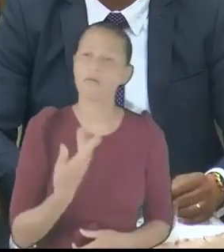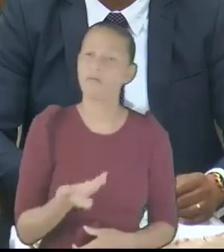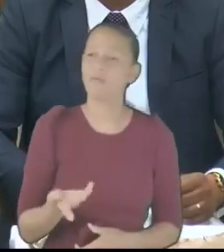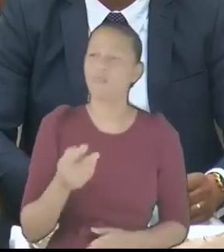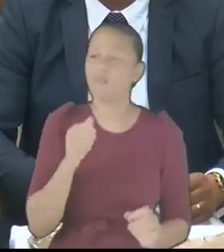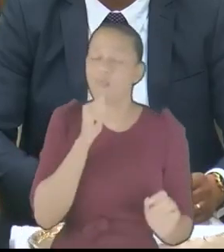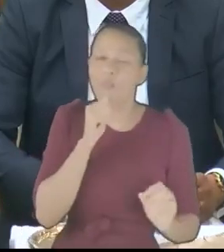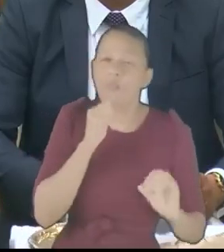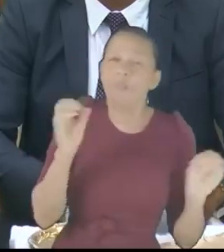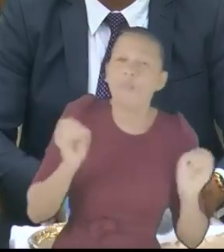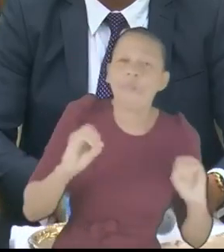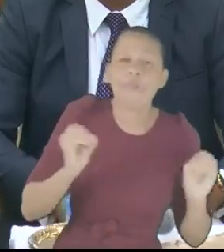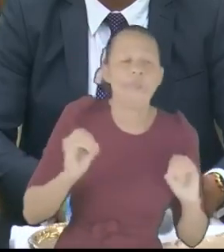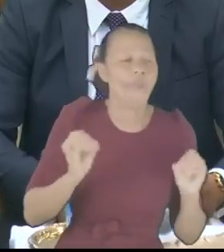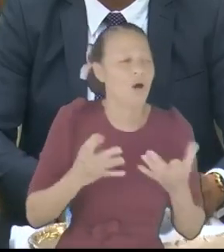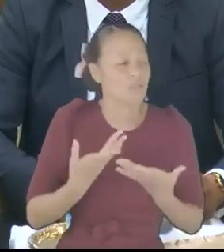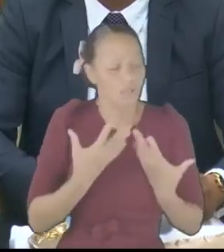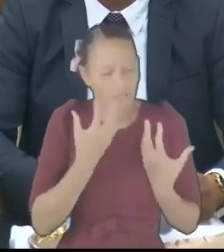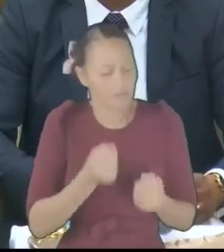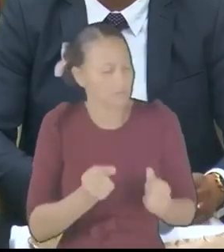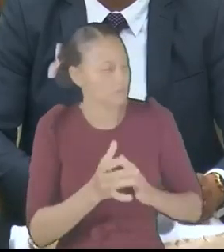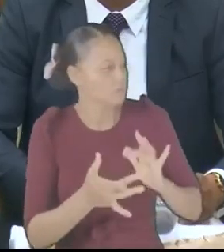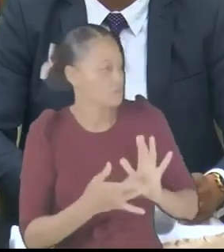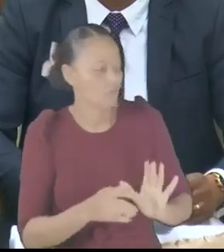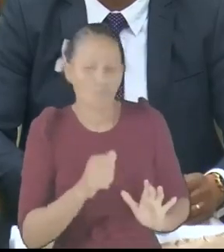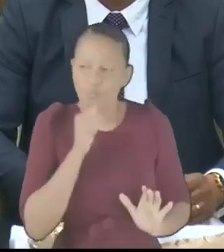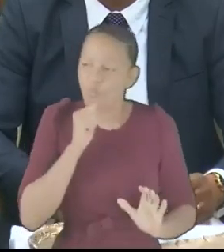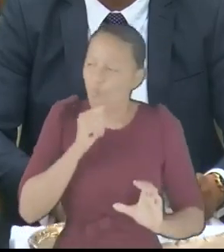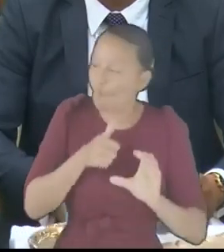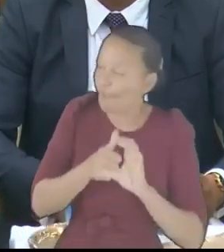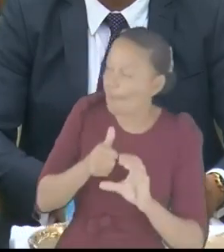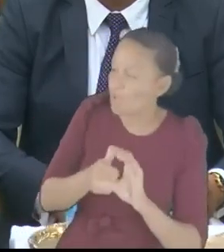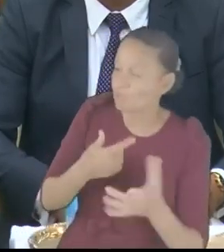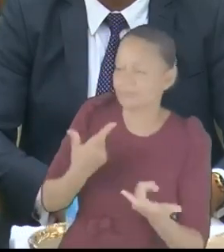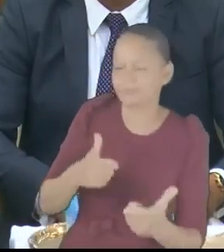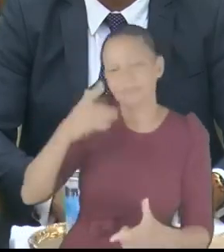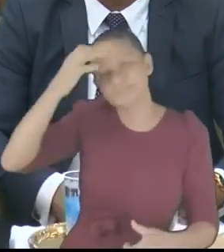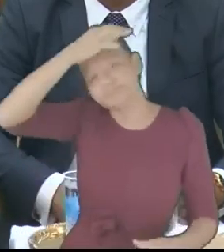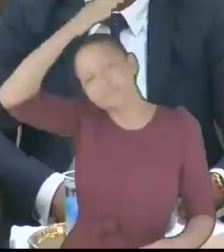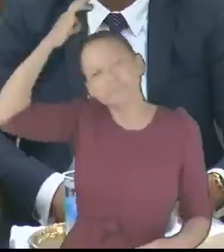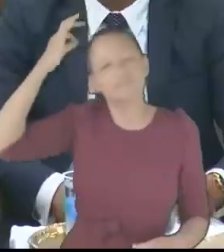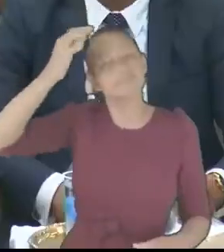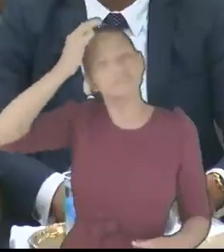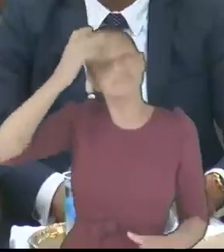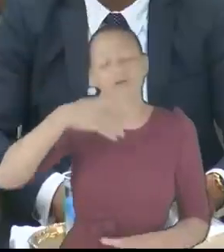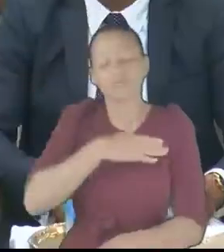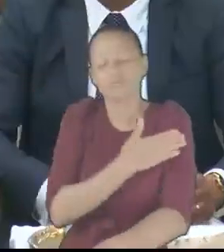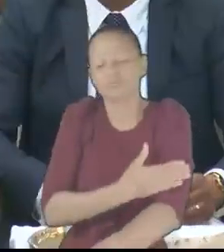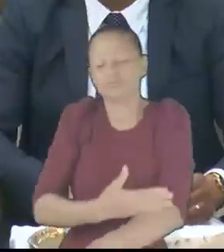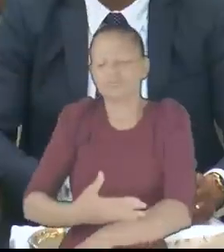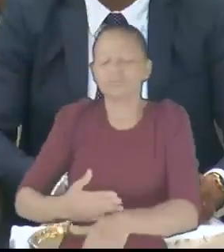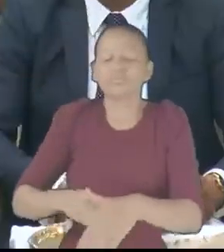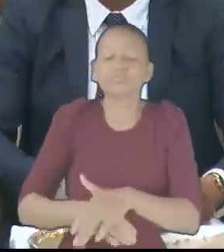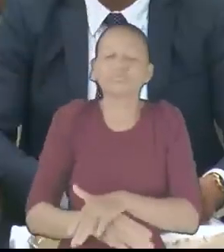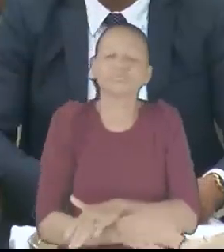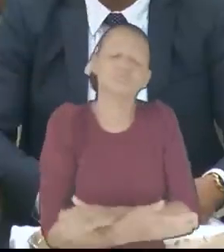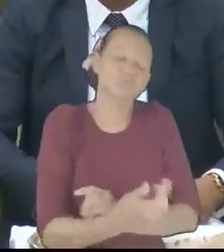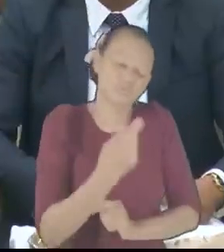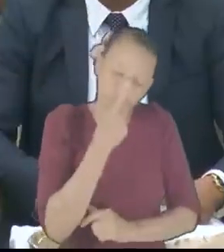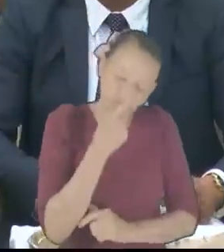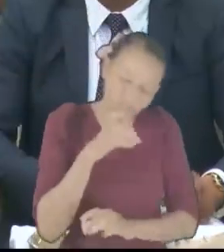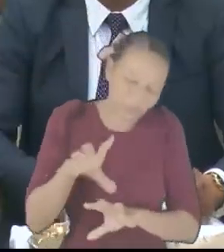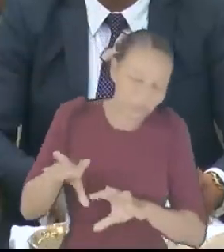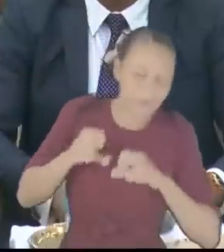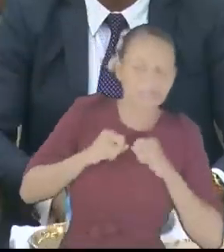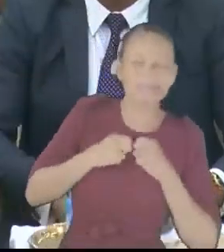que não nasceu de novo, a pessoa que não é cristão, a pessoa que não tem o Espírito Santo, ela se acostuma com a lama. Ela gosta